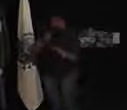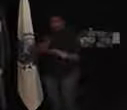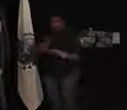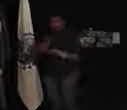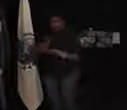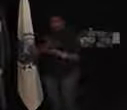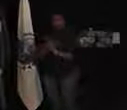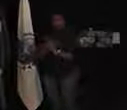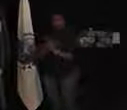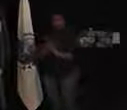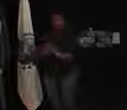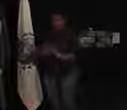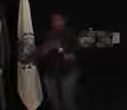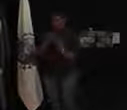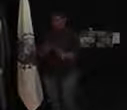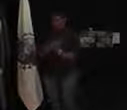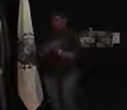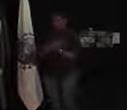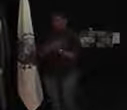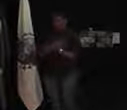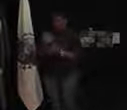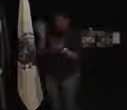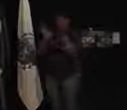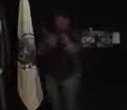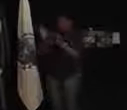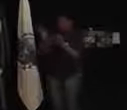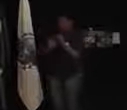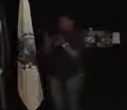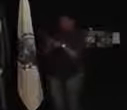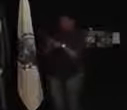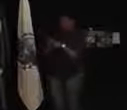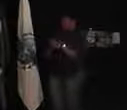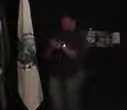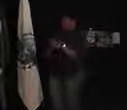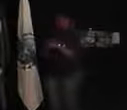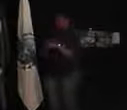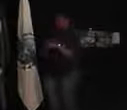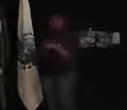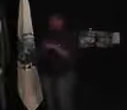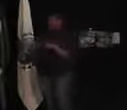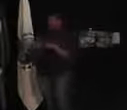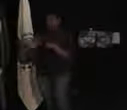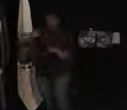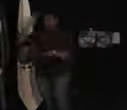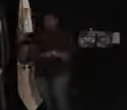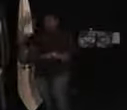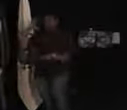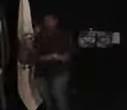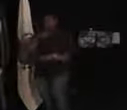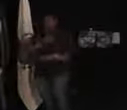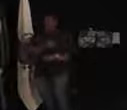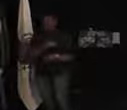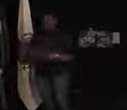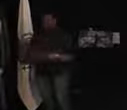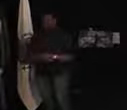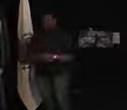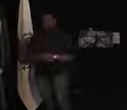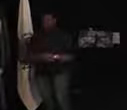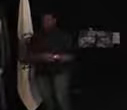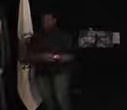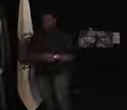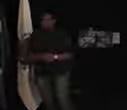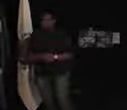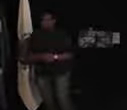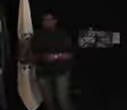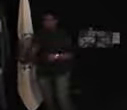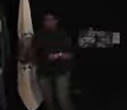isso. Vários projetos ao mesmo tempo, né? O adulto TDA, ele nem conclui um